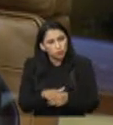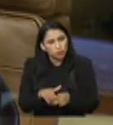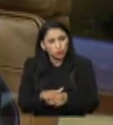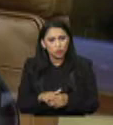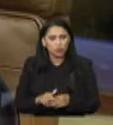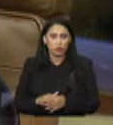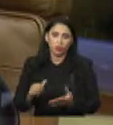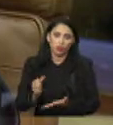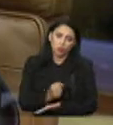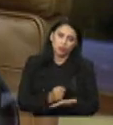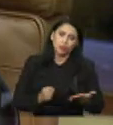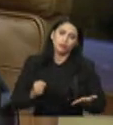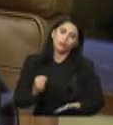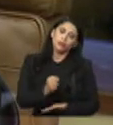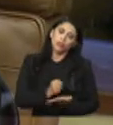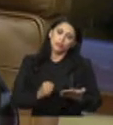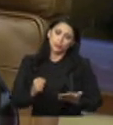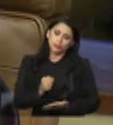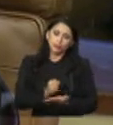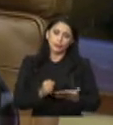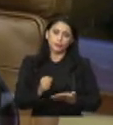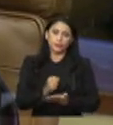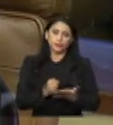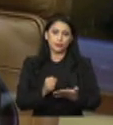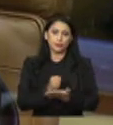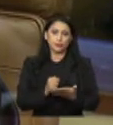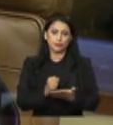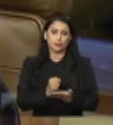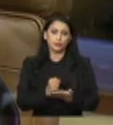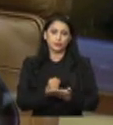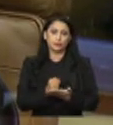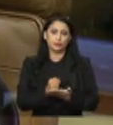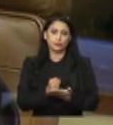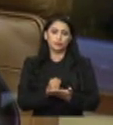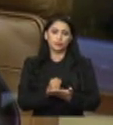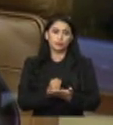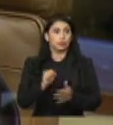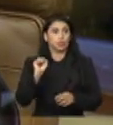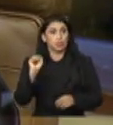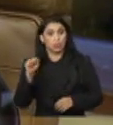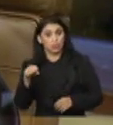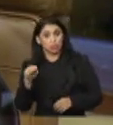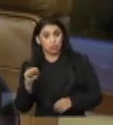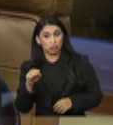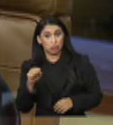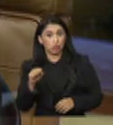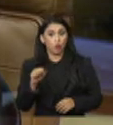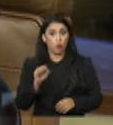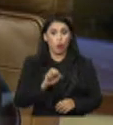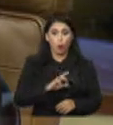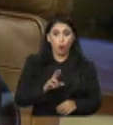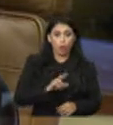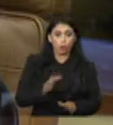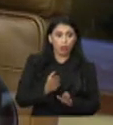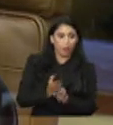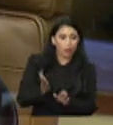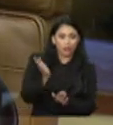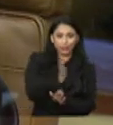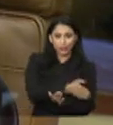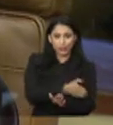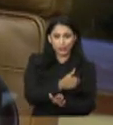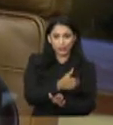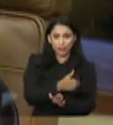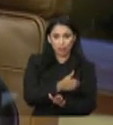cujos fundamentos estão sendo explicitados é a sentar-se é ou não o retroativo essa